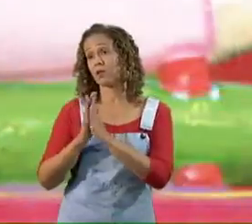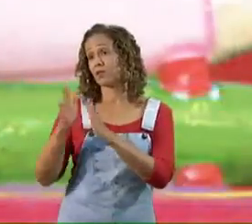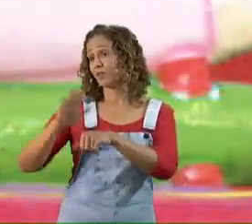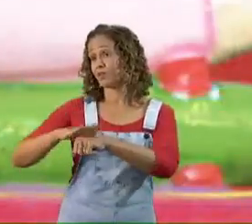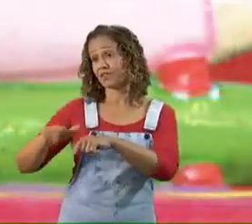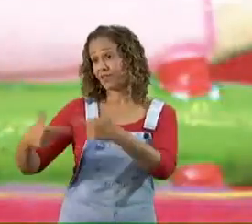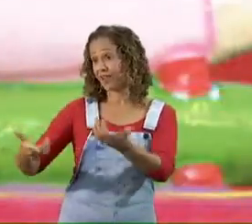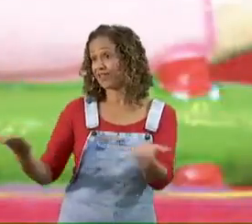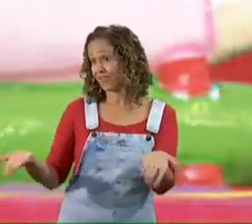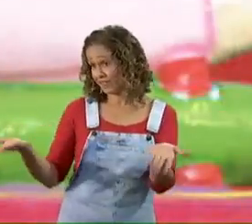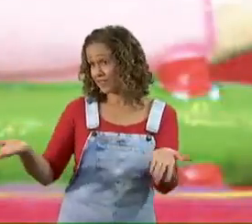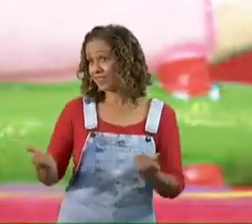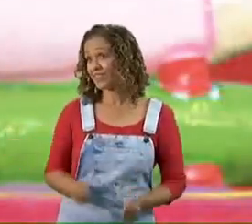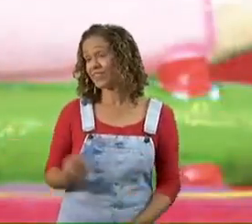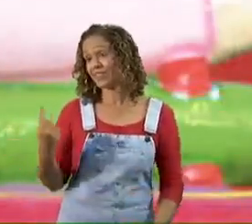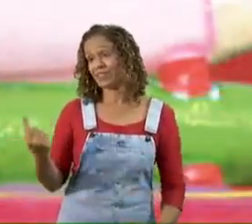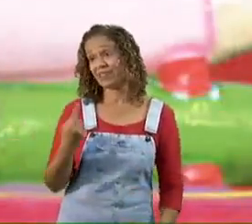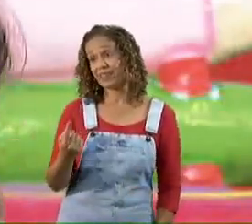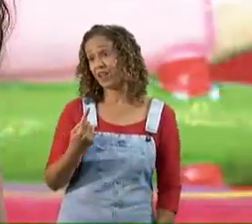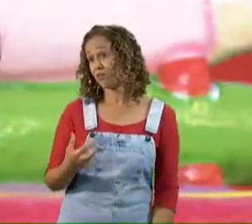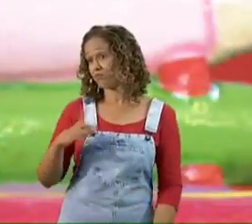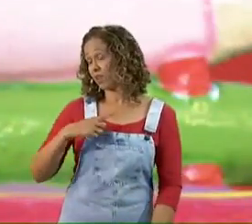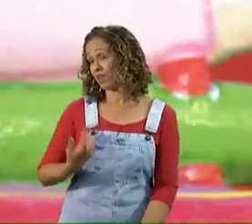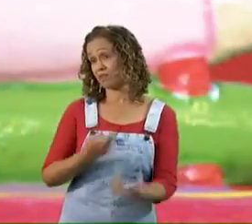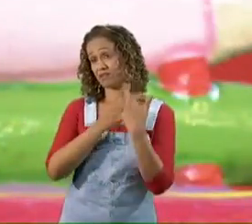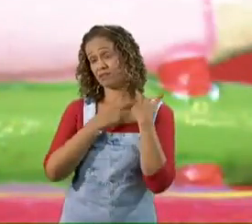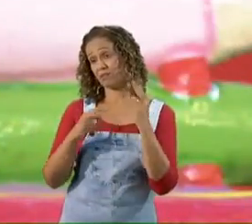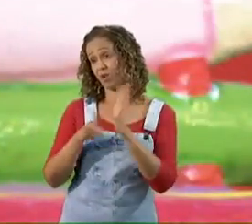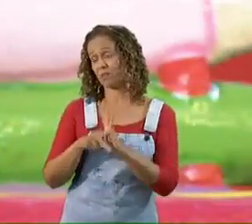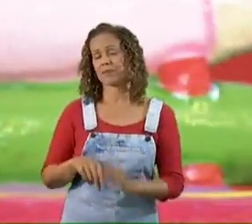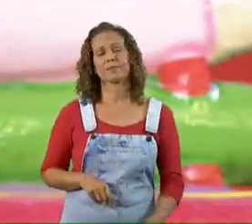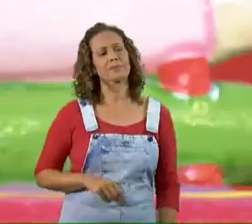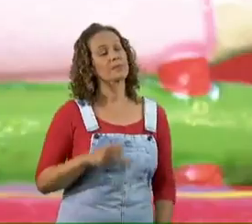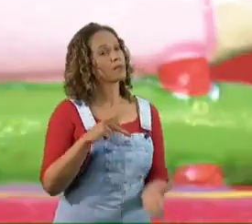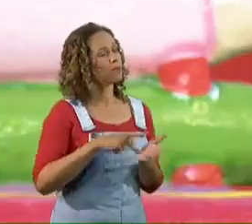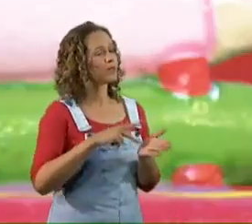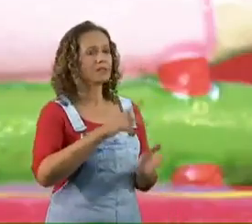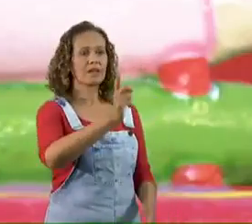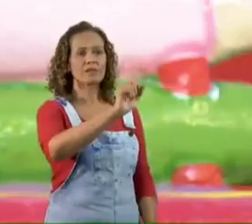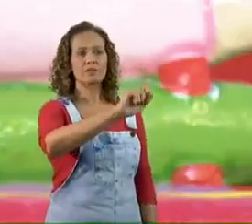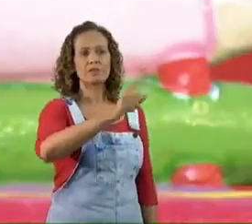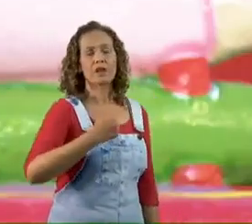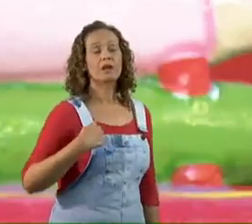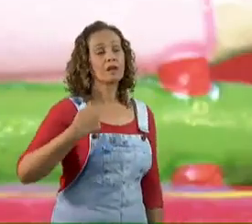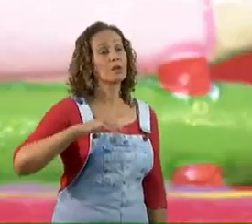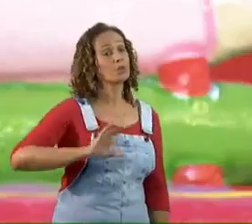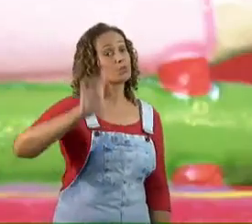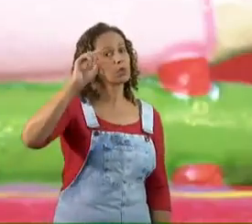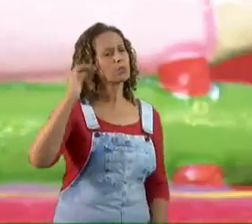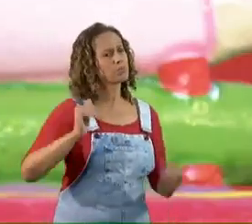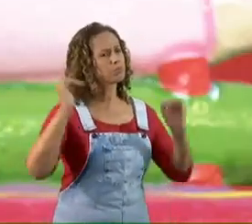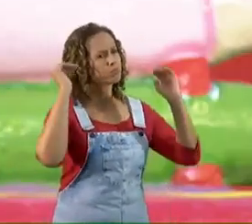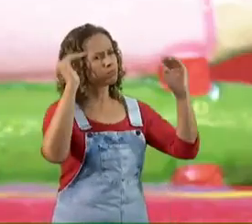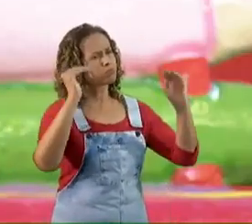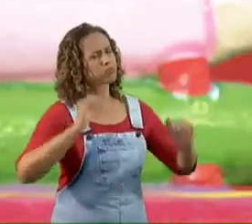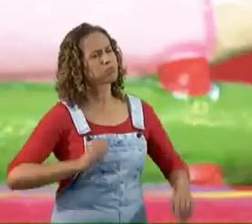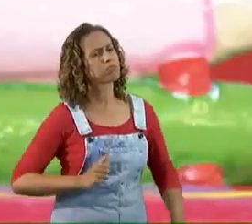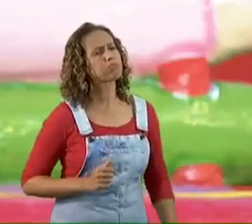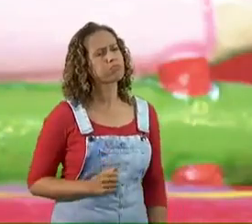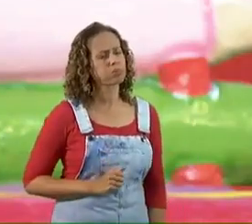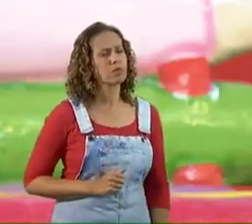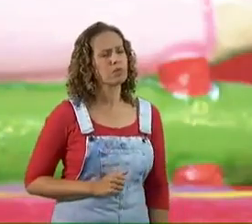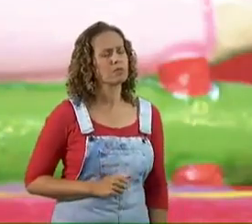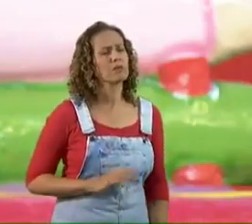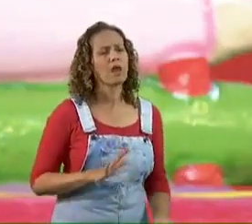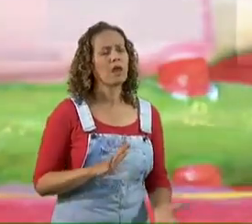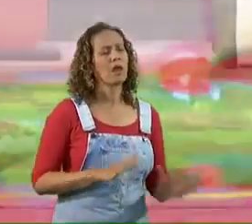realiza. Não é assim? Cada um tem seu papel. Não, na verdade não, Melissa. Eu sou o Deus soberano. Nem sequer uma folha